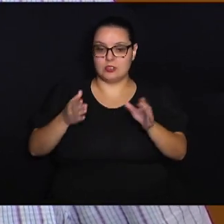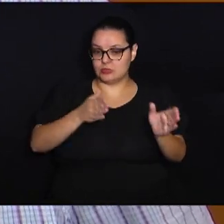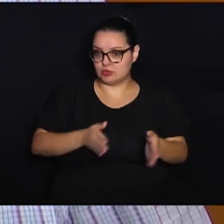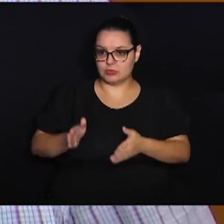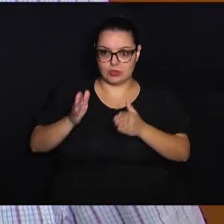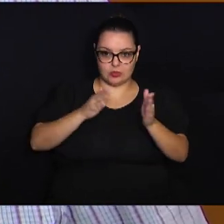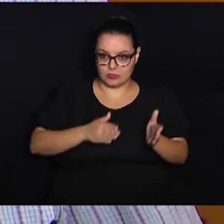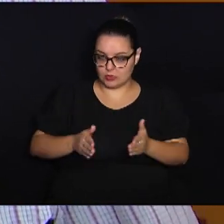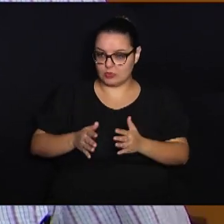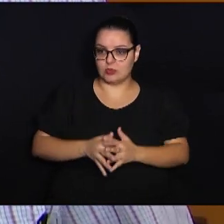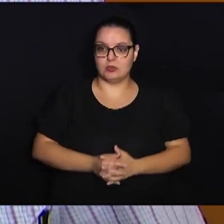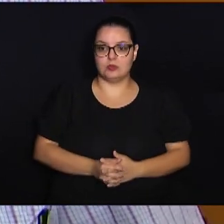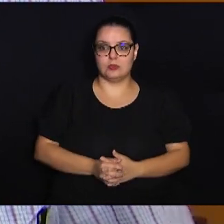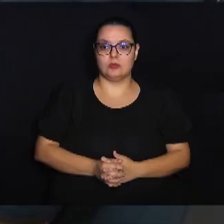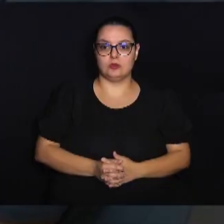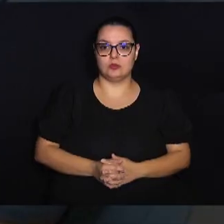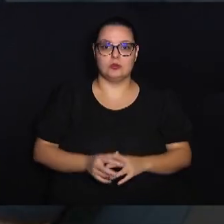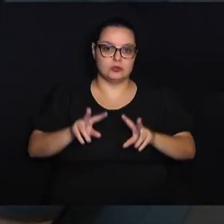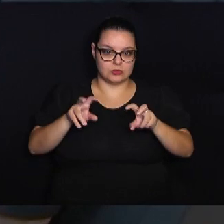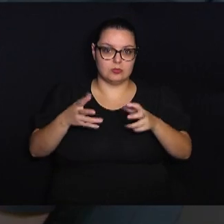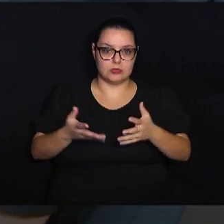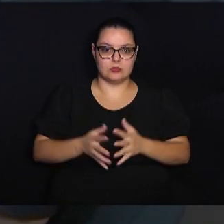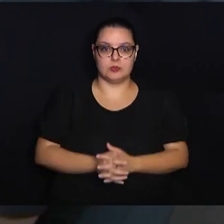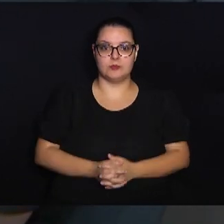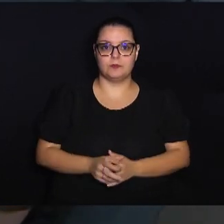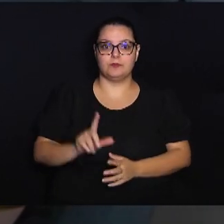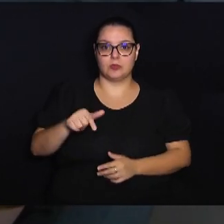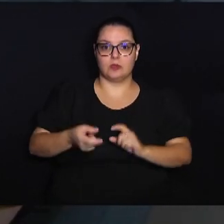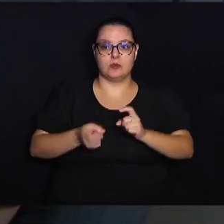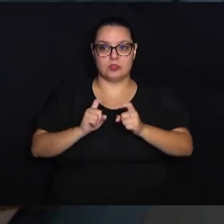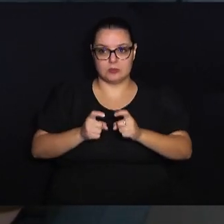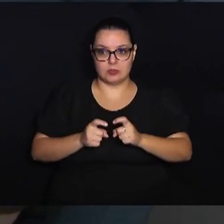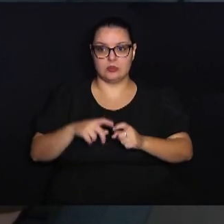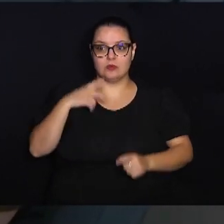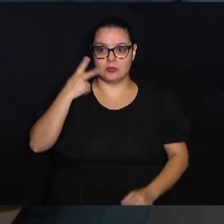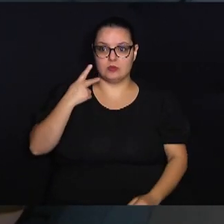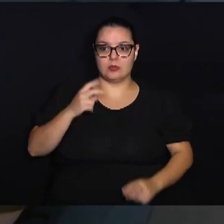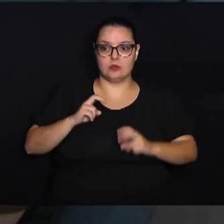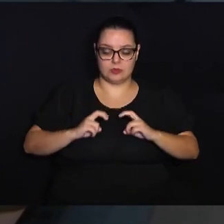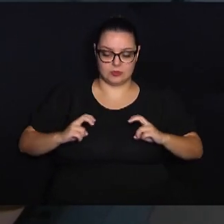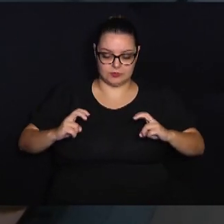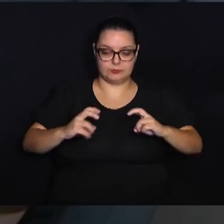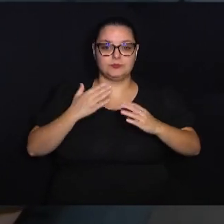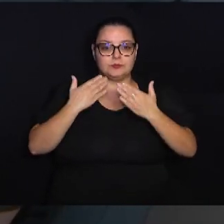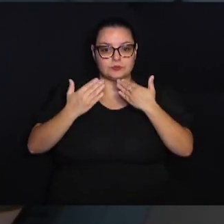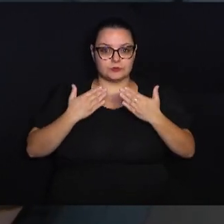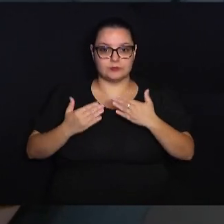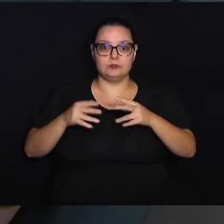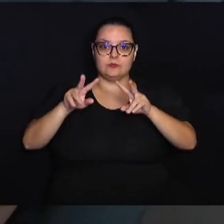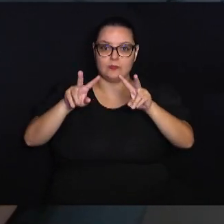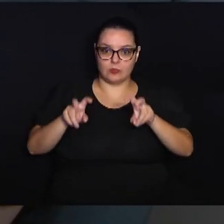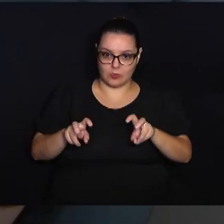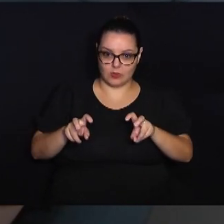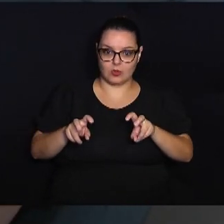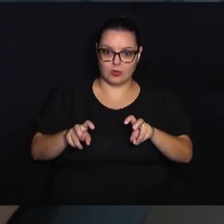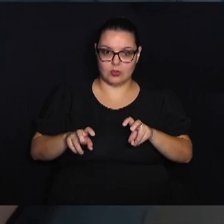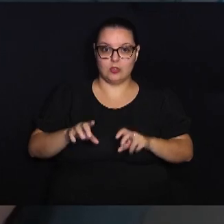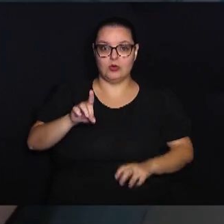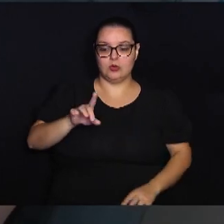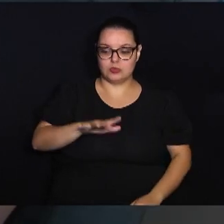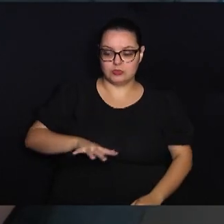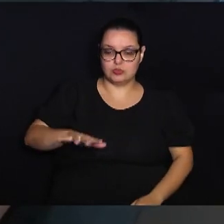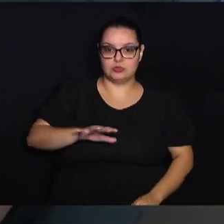o que acontece, né, de represálias contra os negros. Naquela época existia uma visão de marginalidade devido a essas músicas.